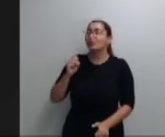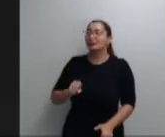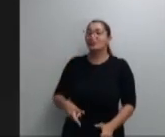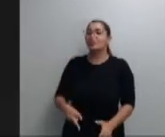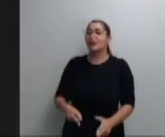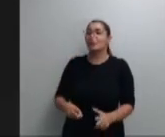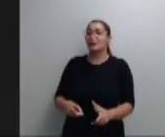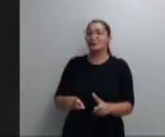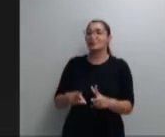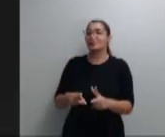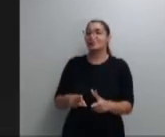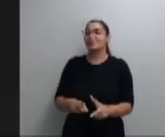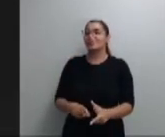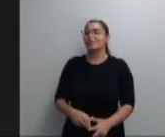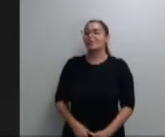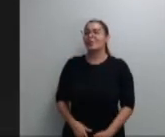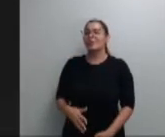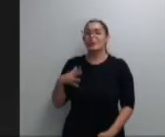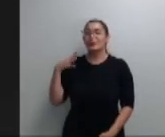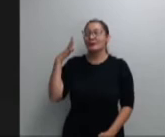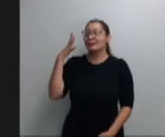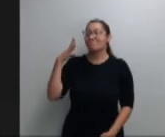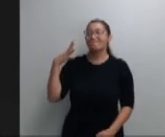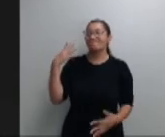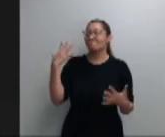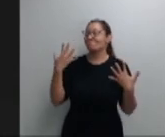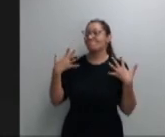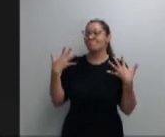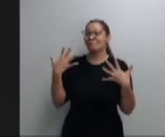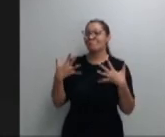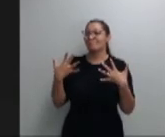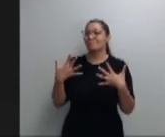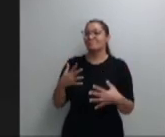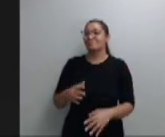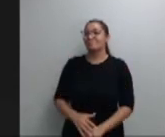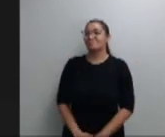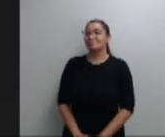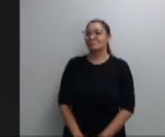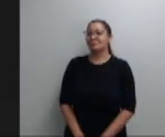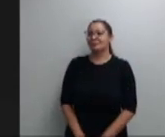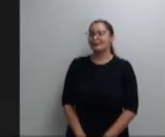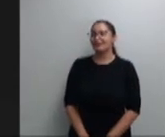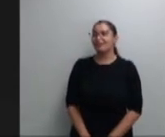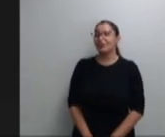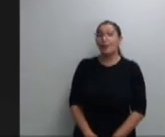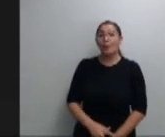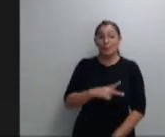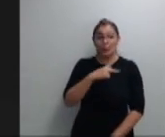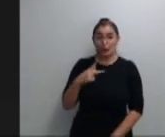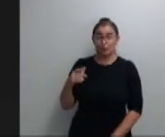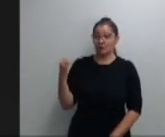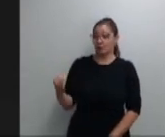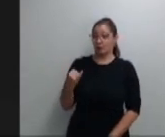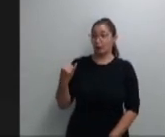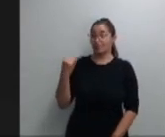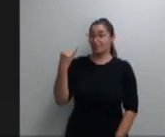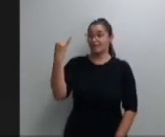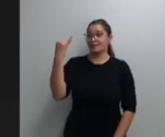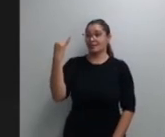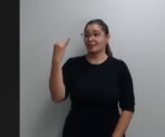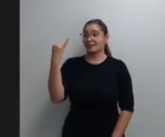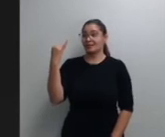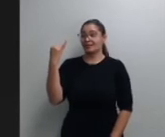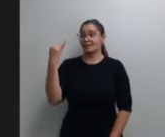eruditas e bem lançadas lições de direito eleitoral presidente muito importante a temática